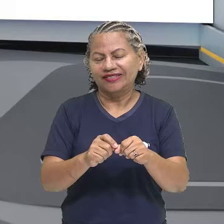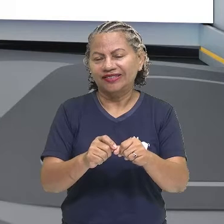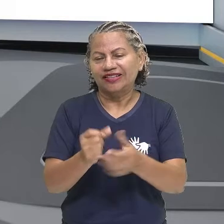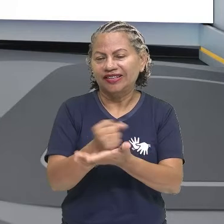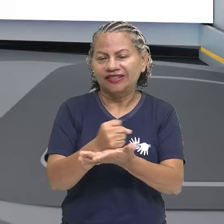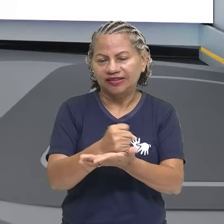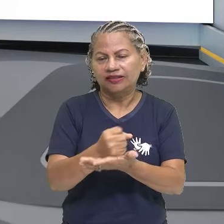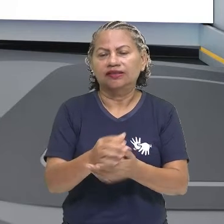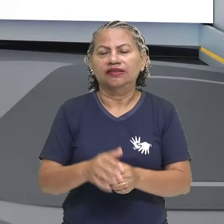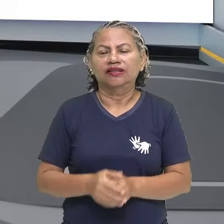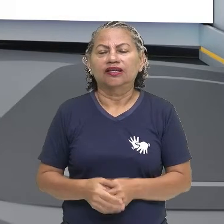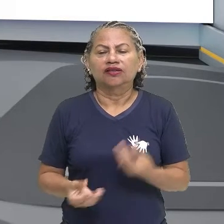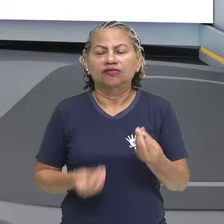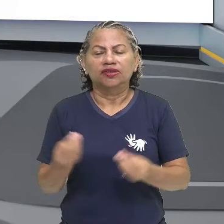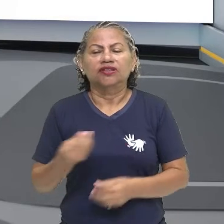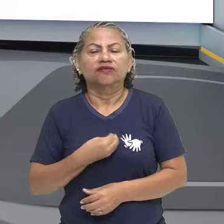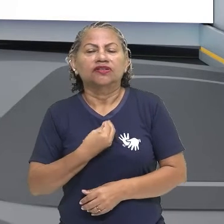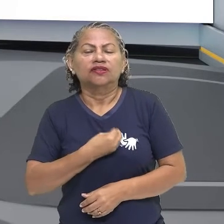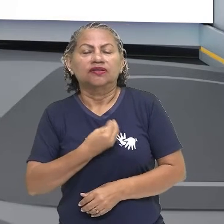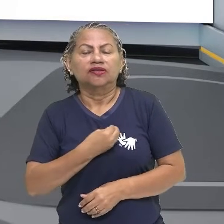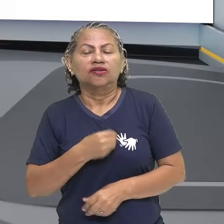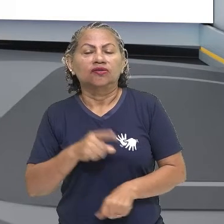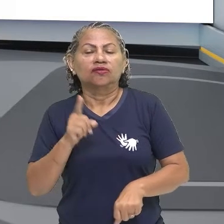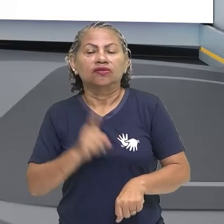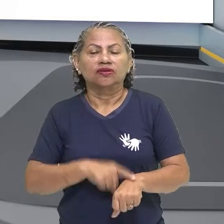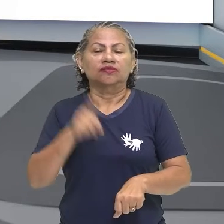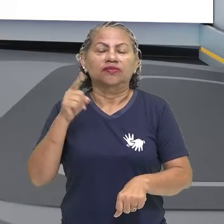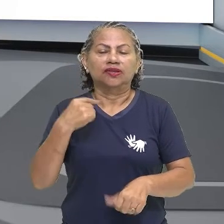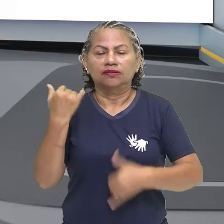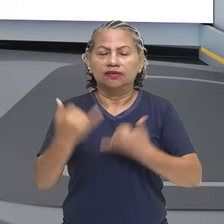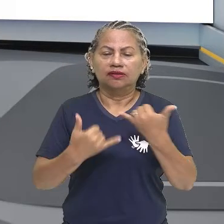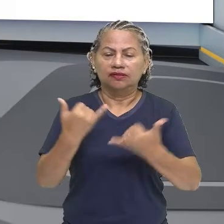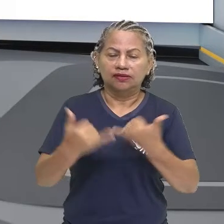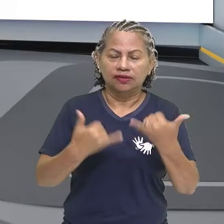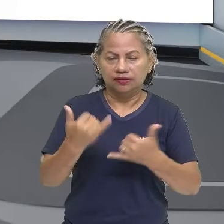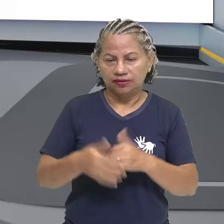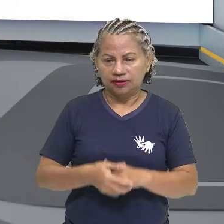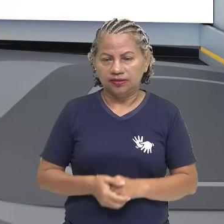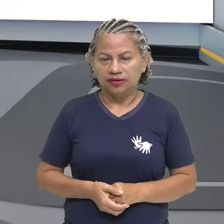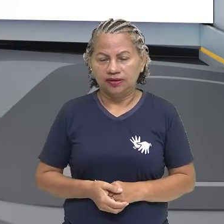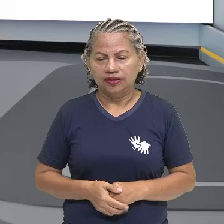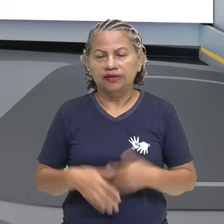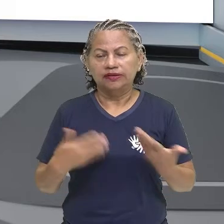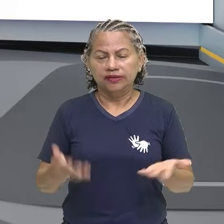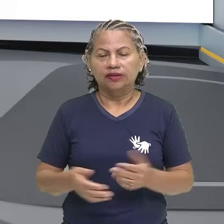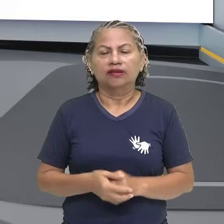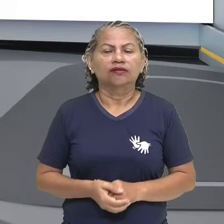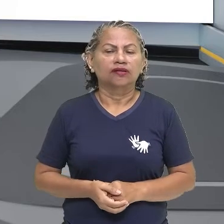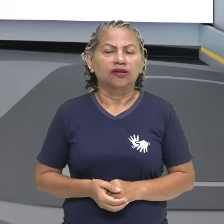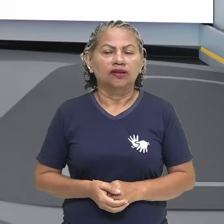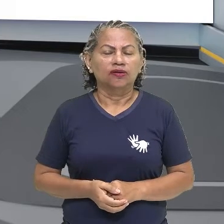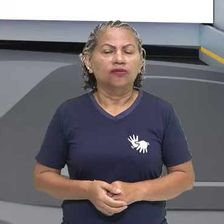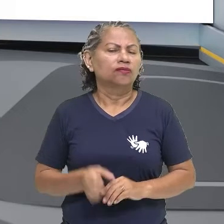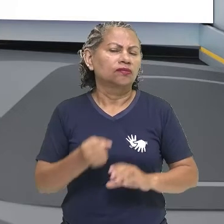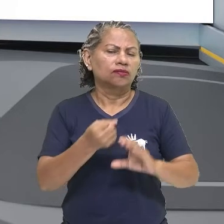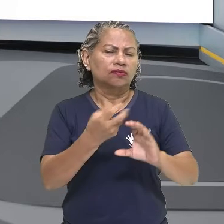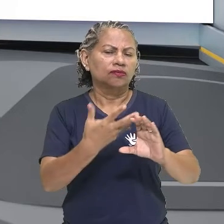vivendo aquela realidade. Tá? Então, conforme nós pudemos estudar nos capítulos anteriores, uma característica